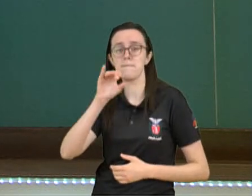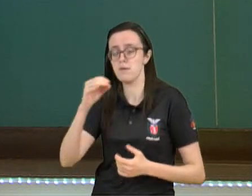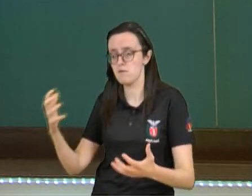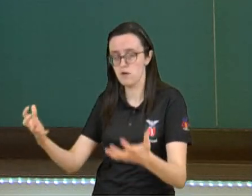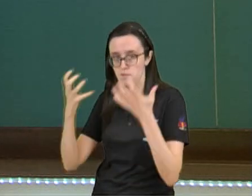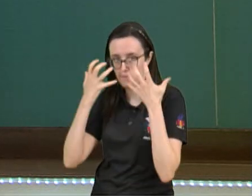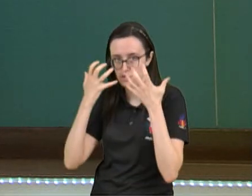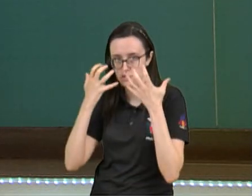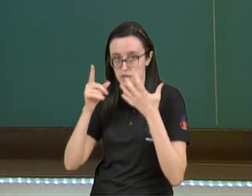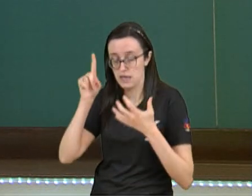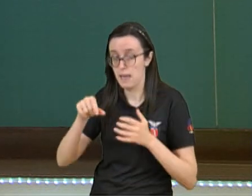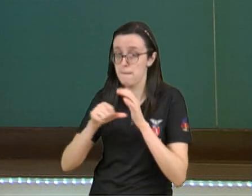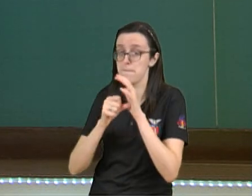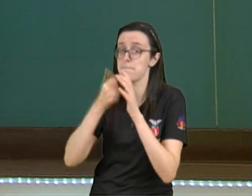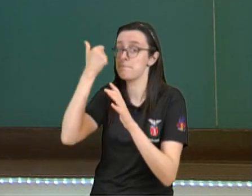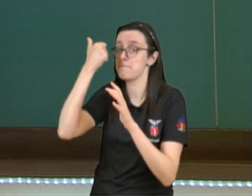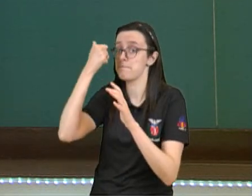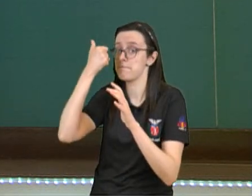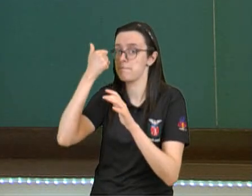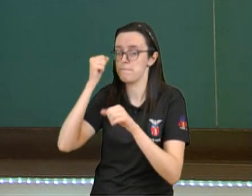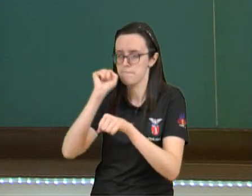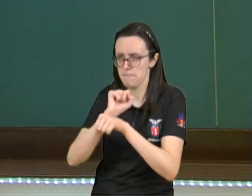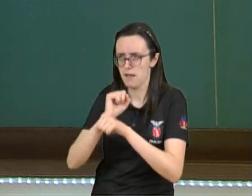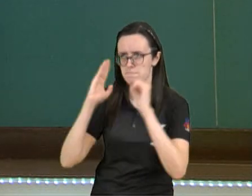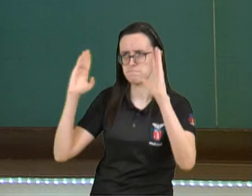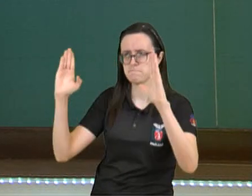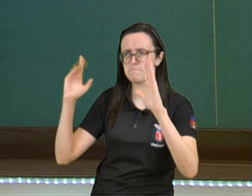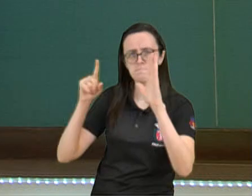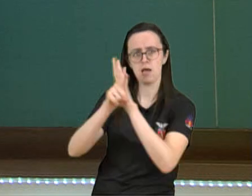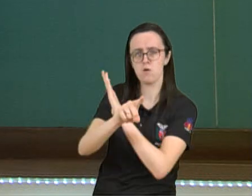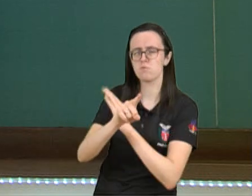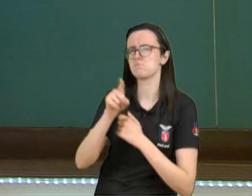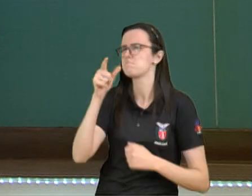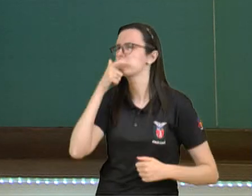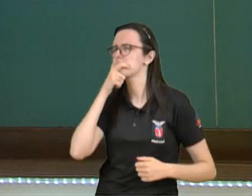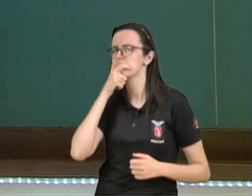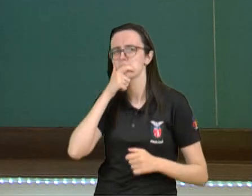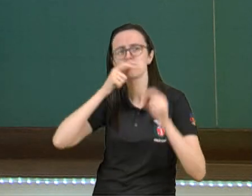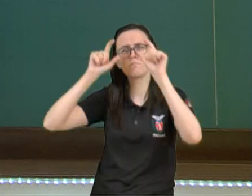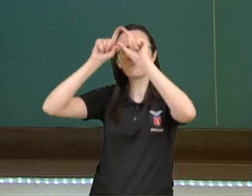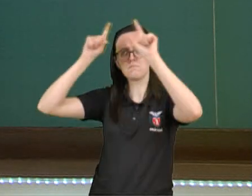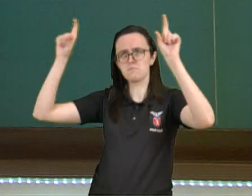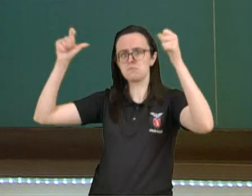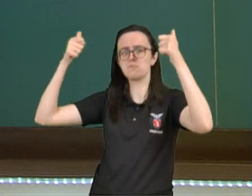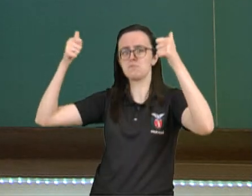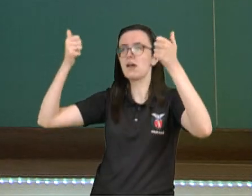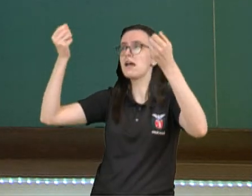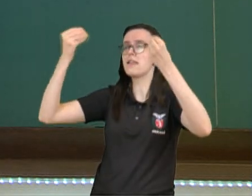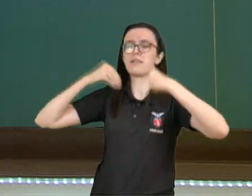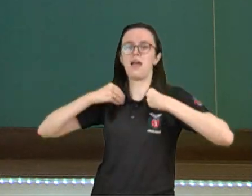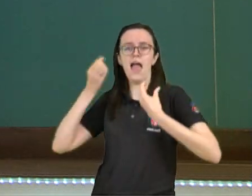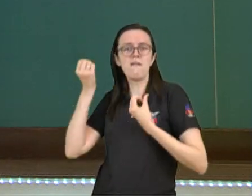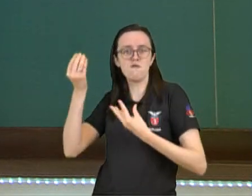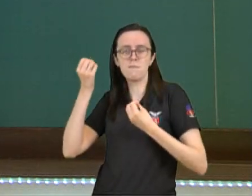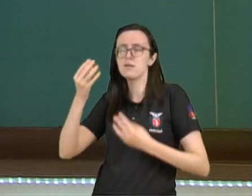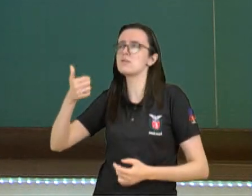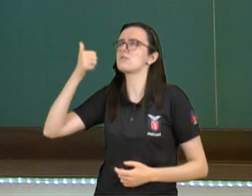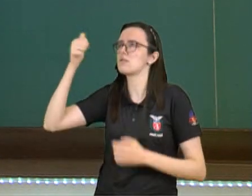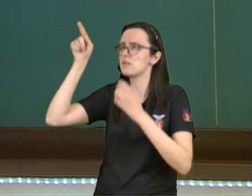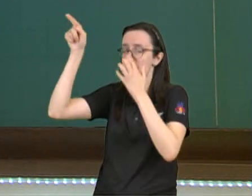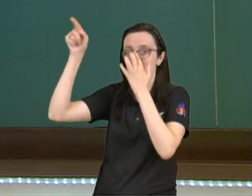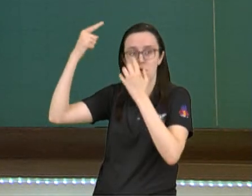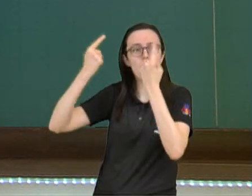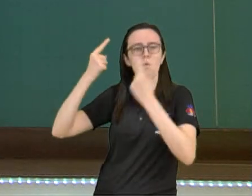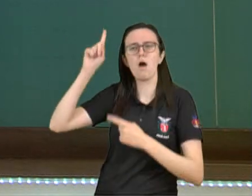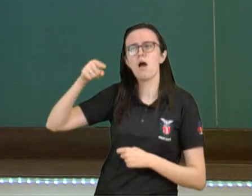bioluminescência. Então essa é a nossa primeira parte da atividade. Ele comenta que traz três informações, ele diz